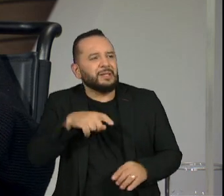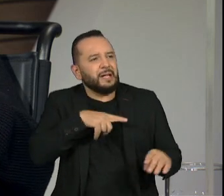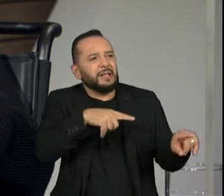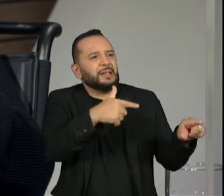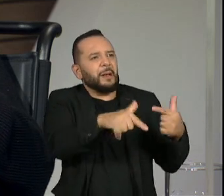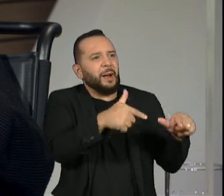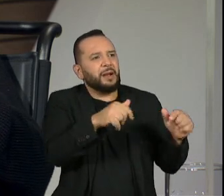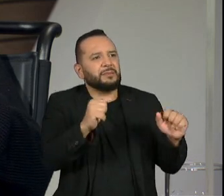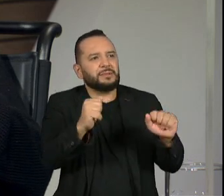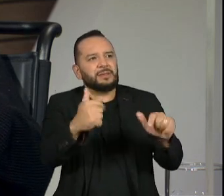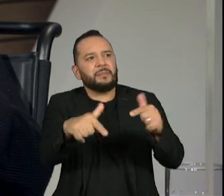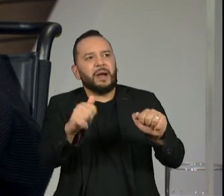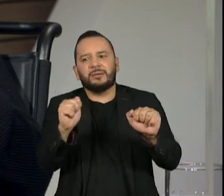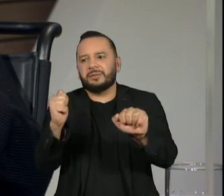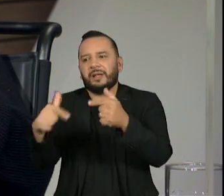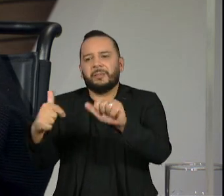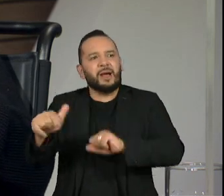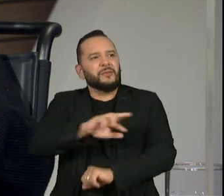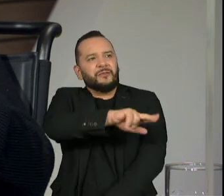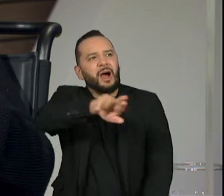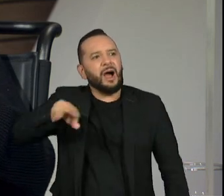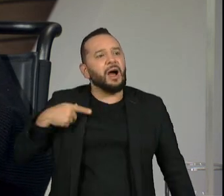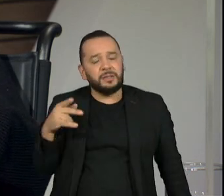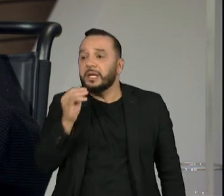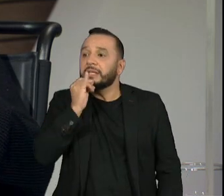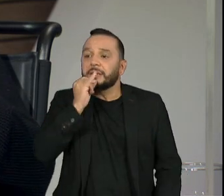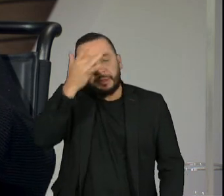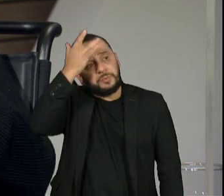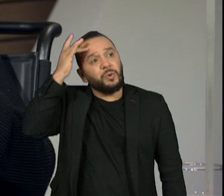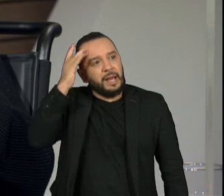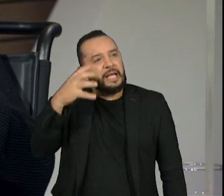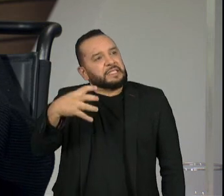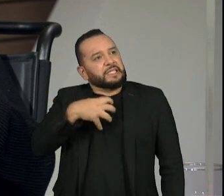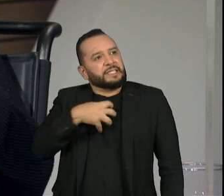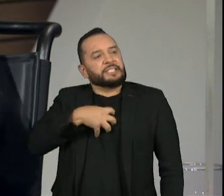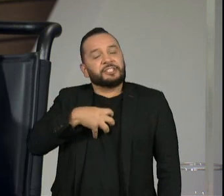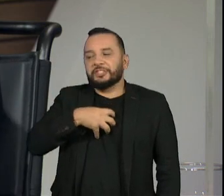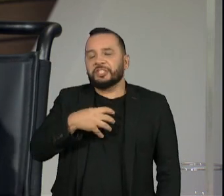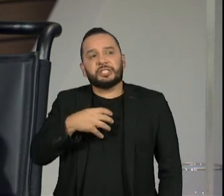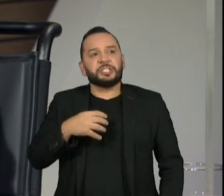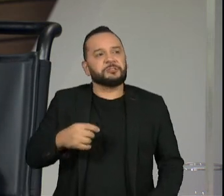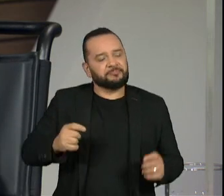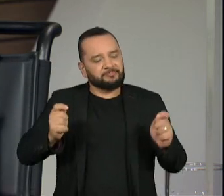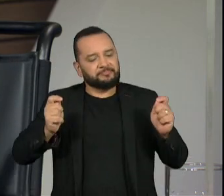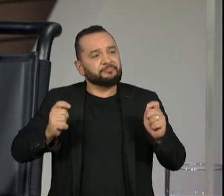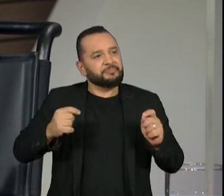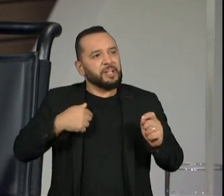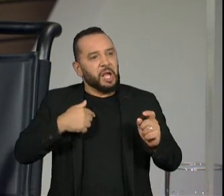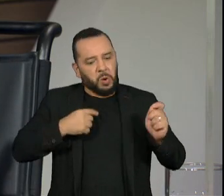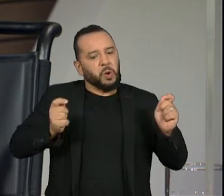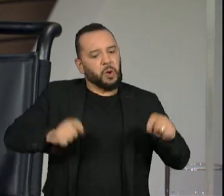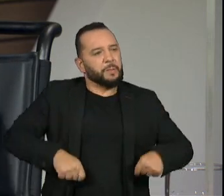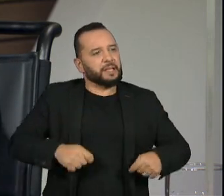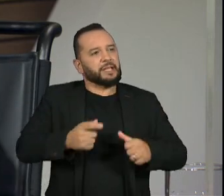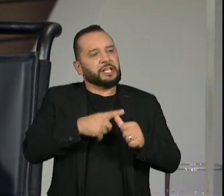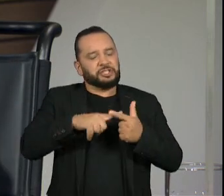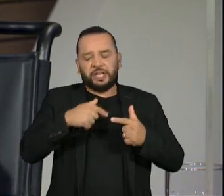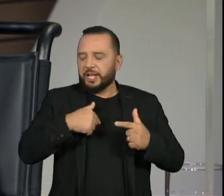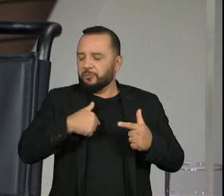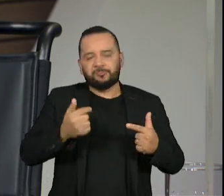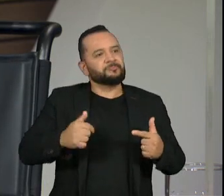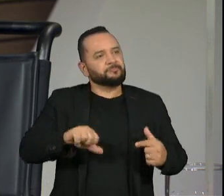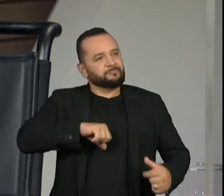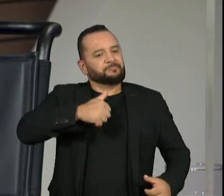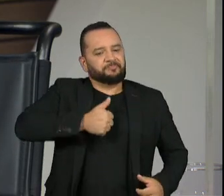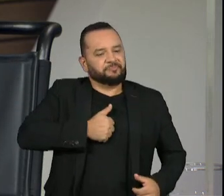profissões, as mulheres, para se sentirem competentes, para se sentirem que devem estar ali, elas